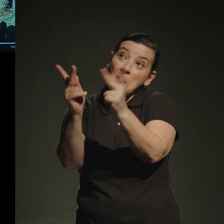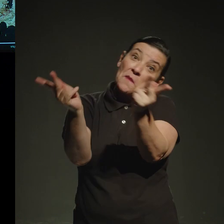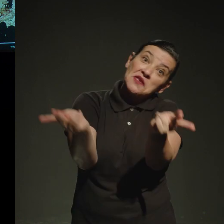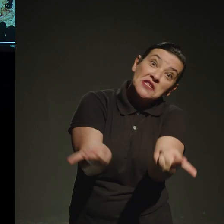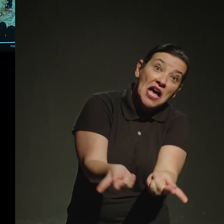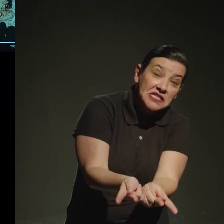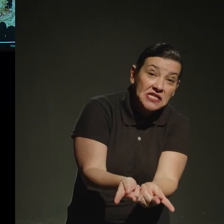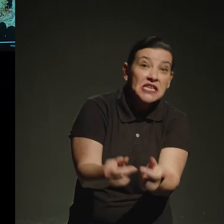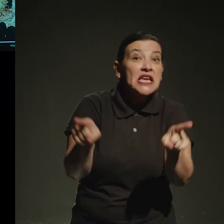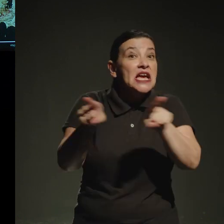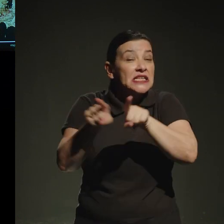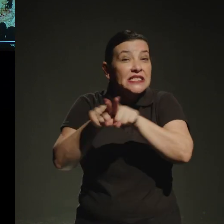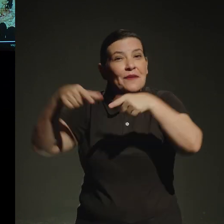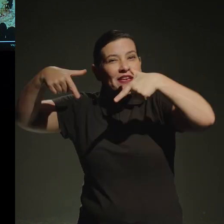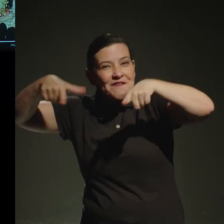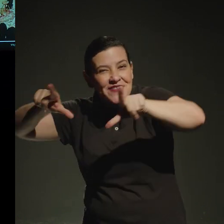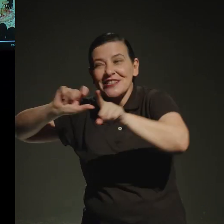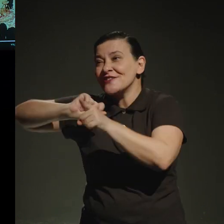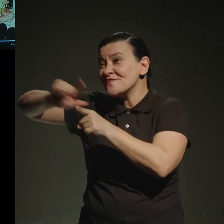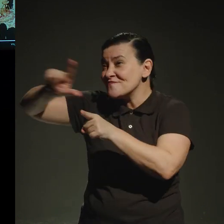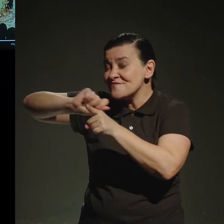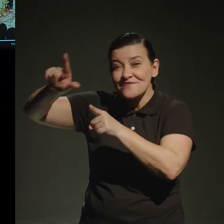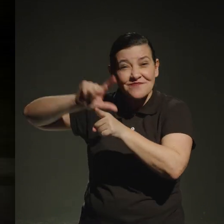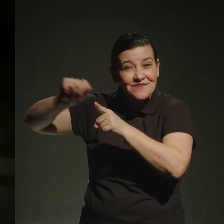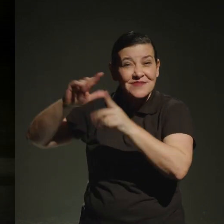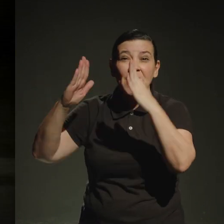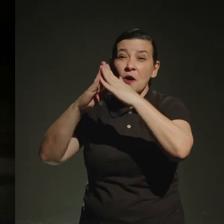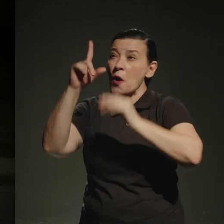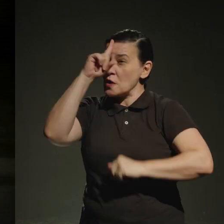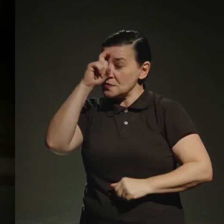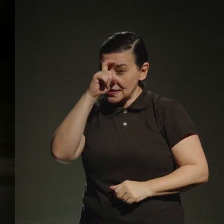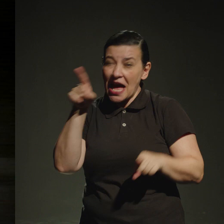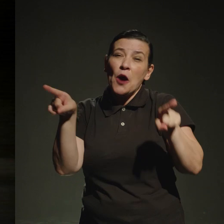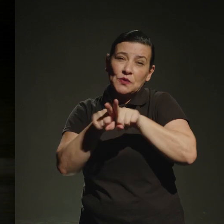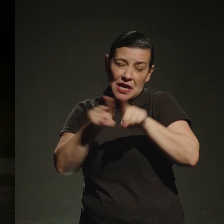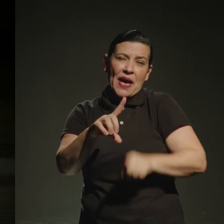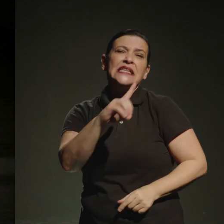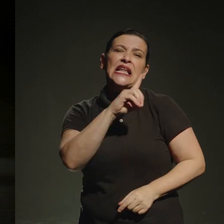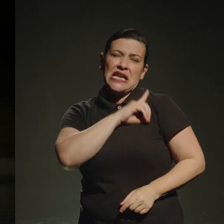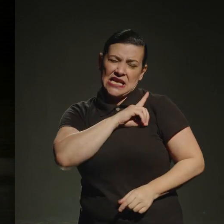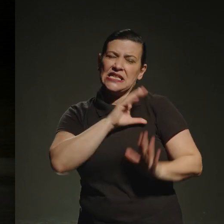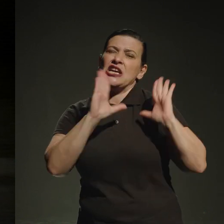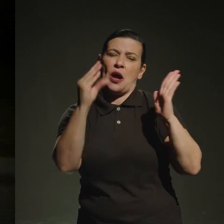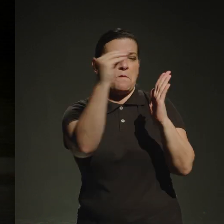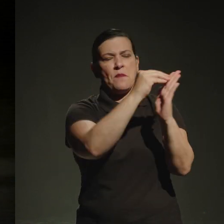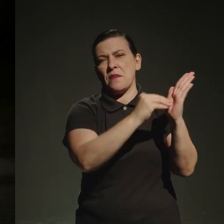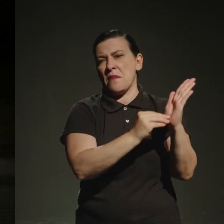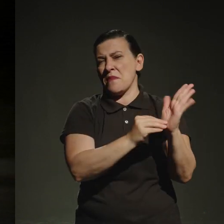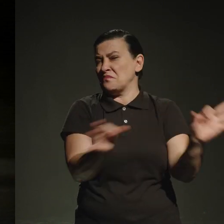a domicílio. Até sexo. Cena 4. Da primeira